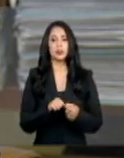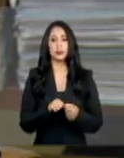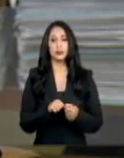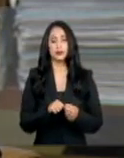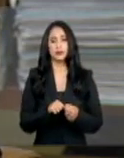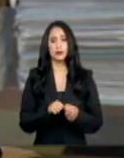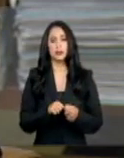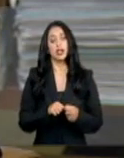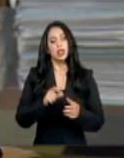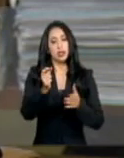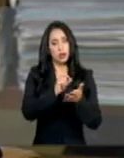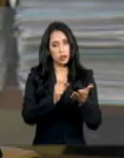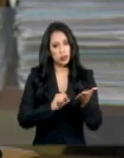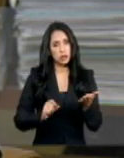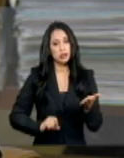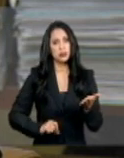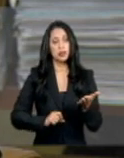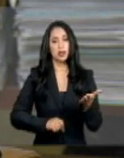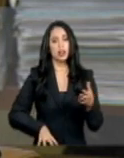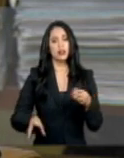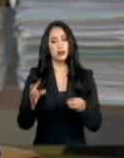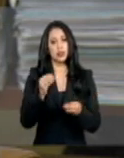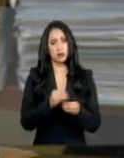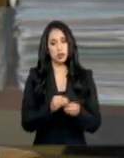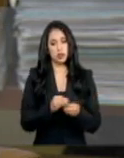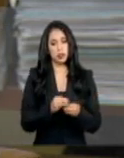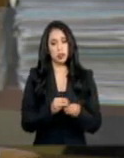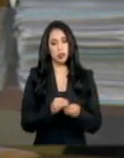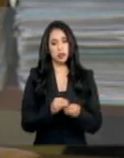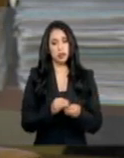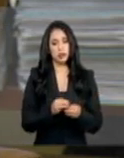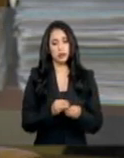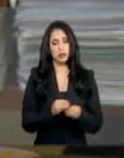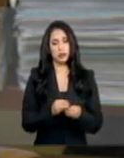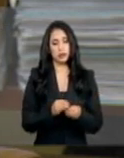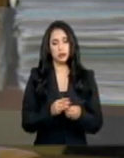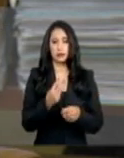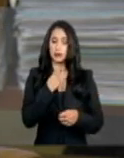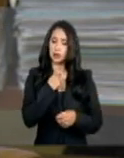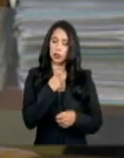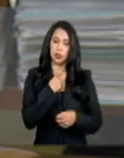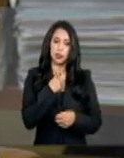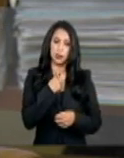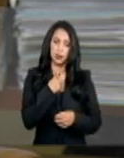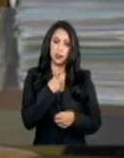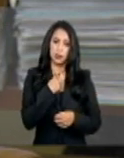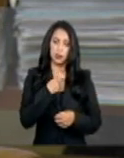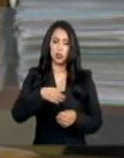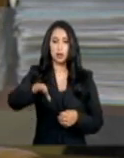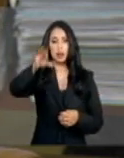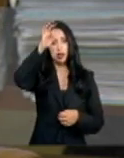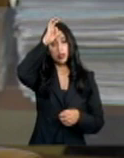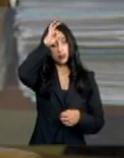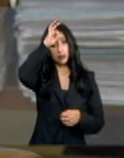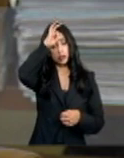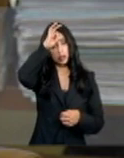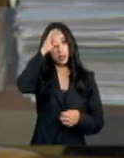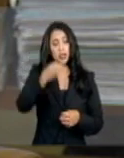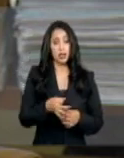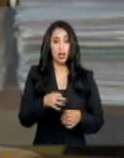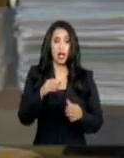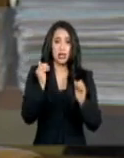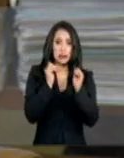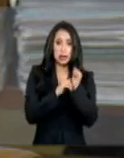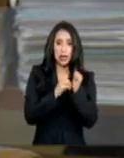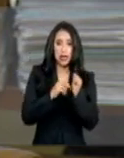escrevo esta ementa não se pode ignorar que o direito à intimidade também o direito